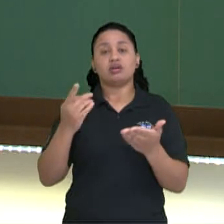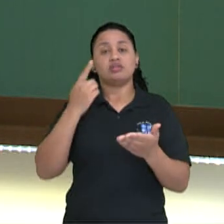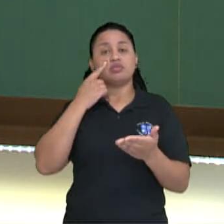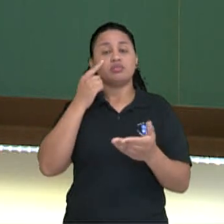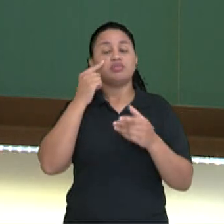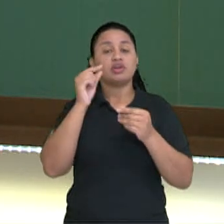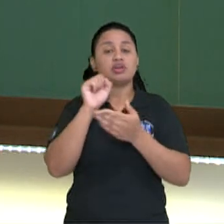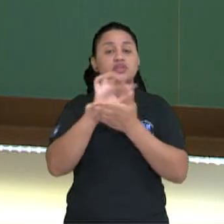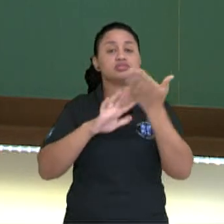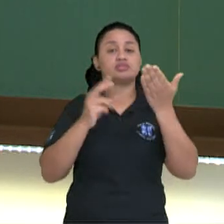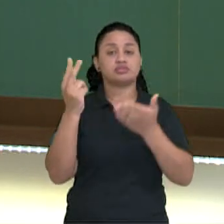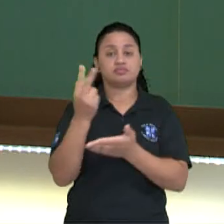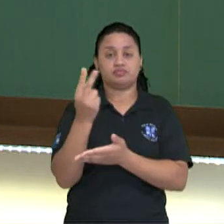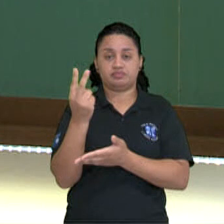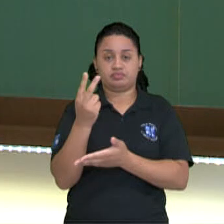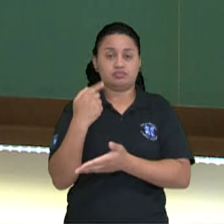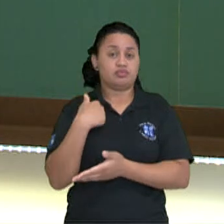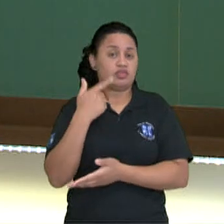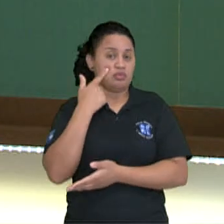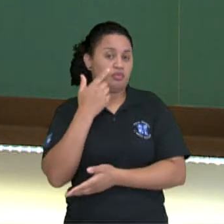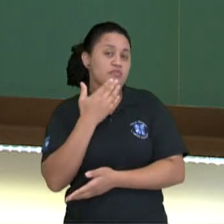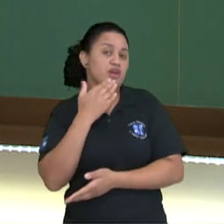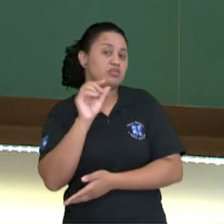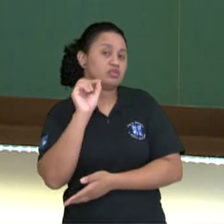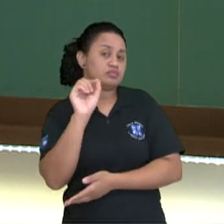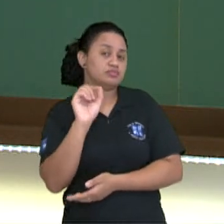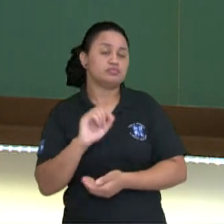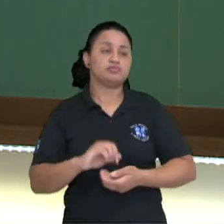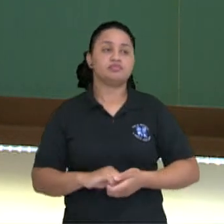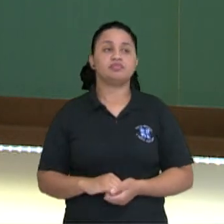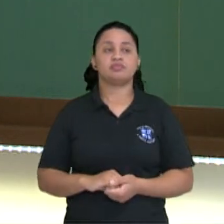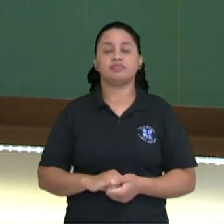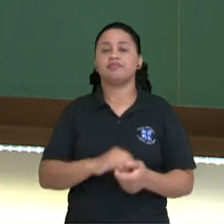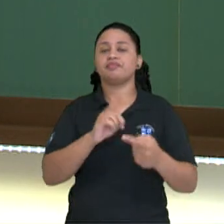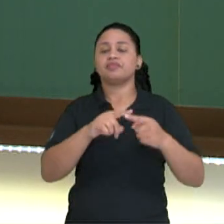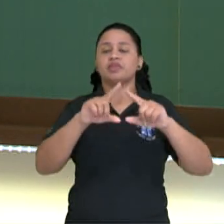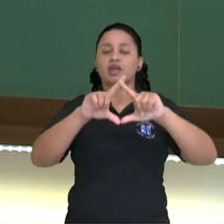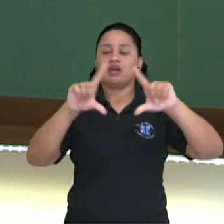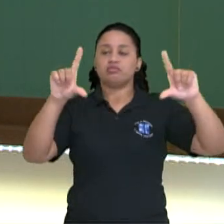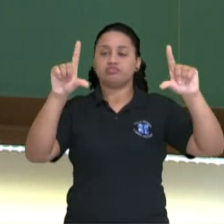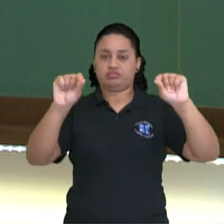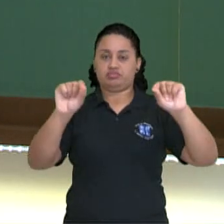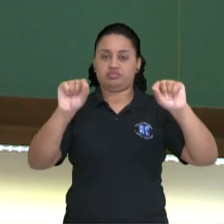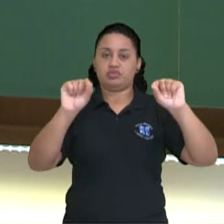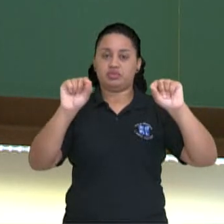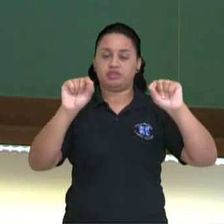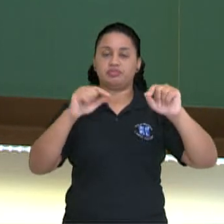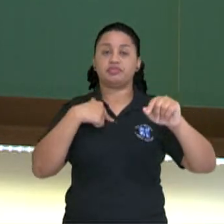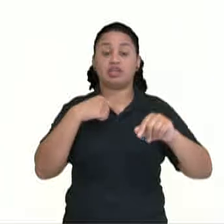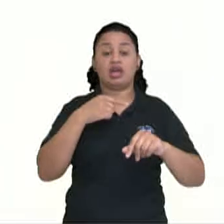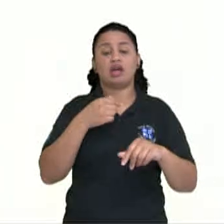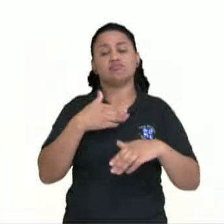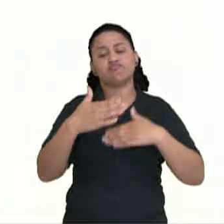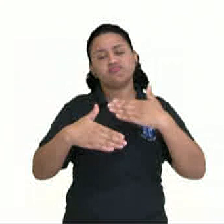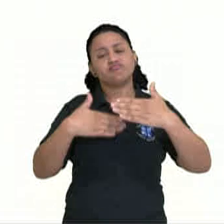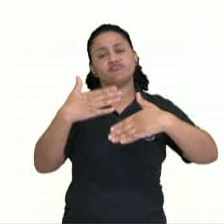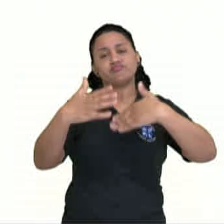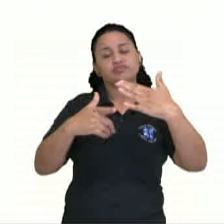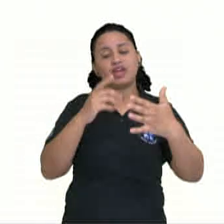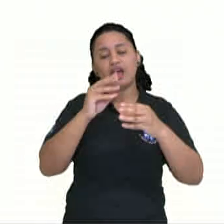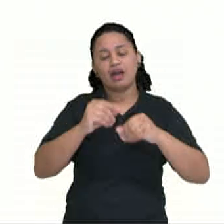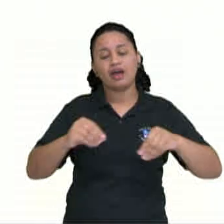a atividade 2. Vamos ver o que ela pede. Então, primeiro a gente começa lendo o trecho destacado. Aos poucos, a areia